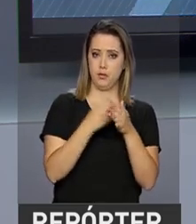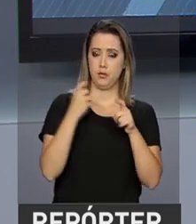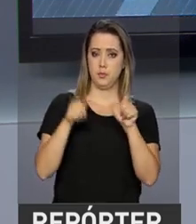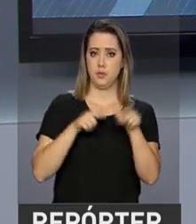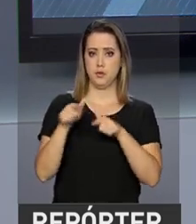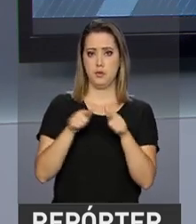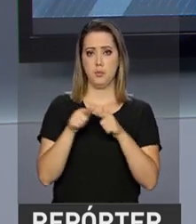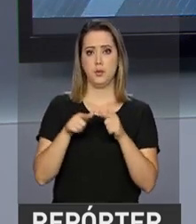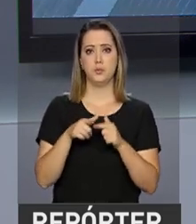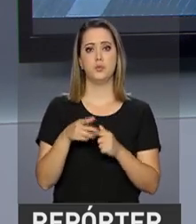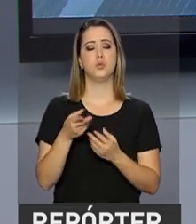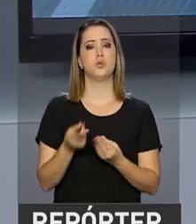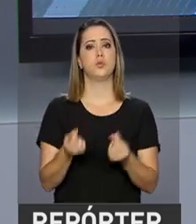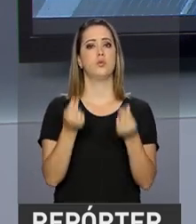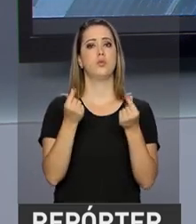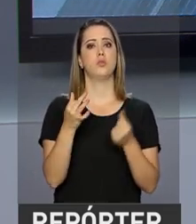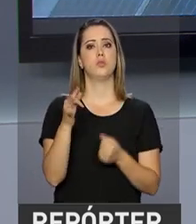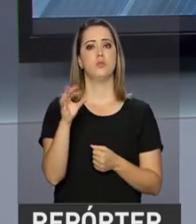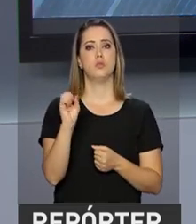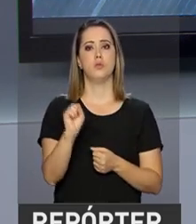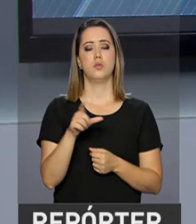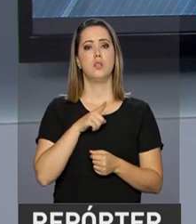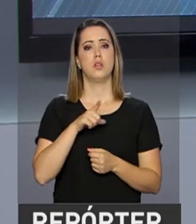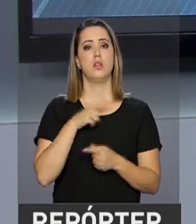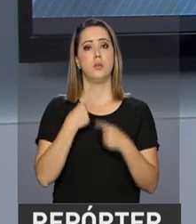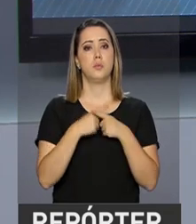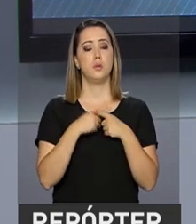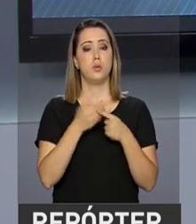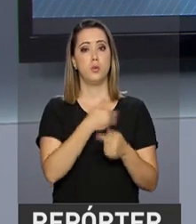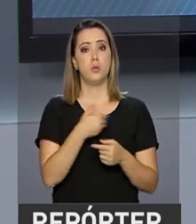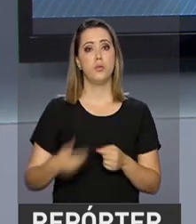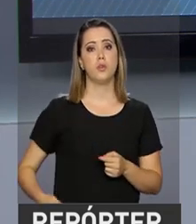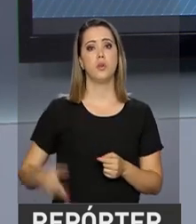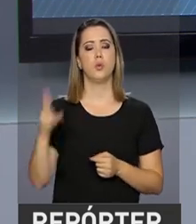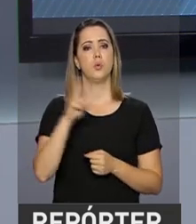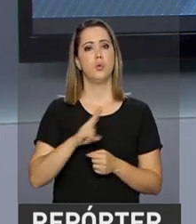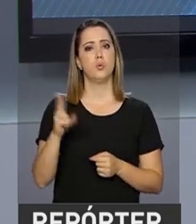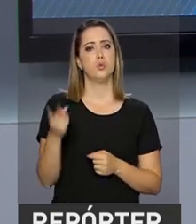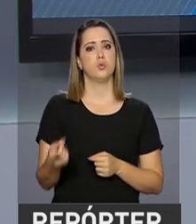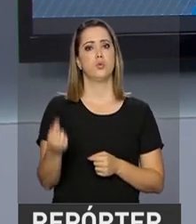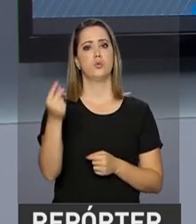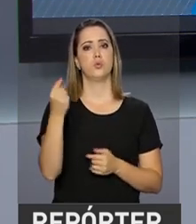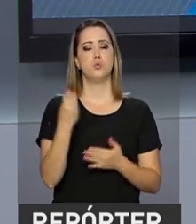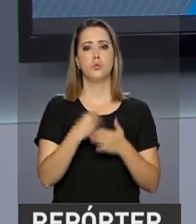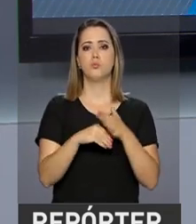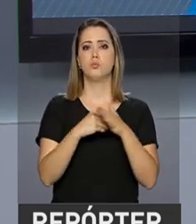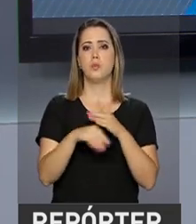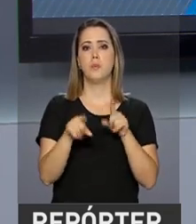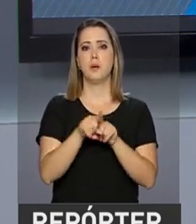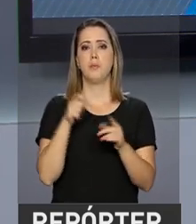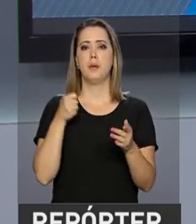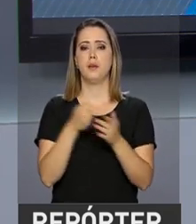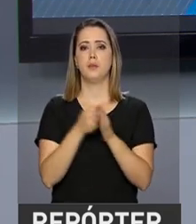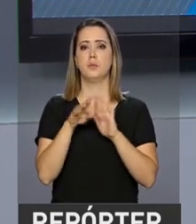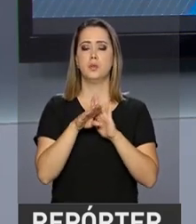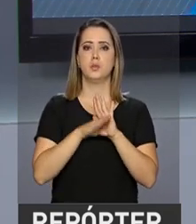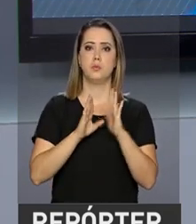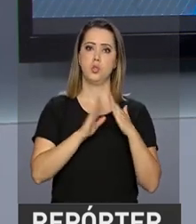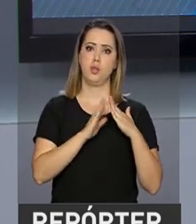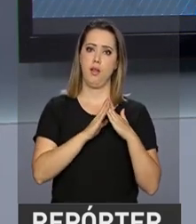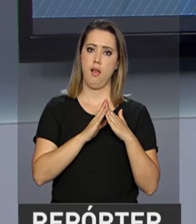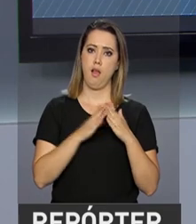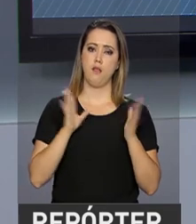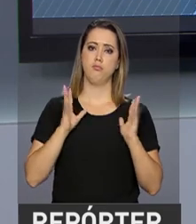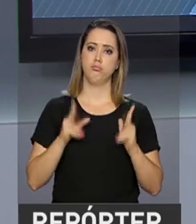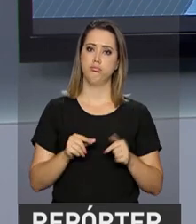trabalhadores os rendimentos do FGTS existem porque o governo utiliza o dinheiro depositado para financiar progr progamas de habitação